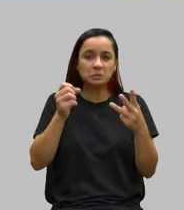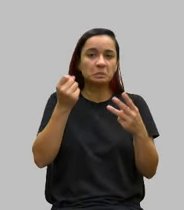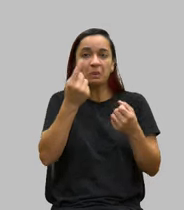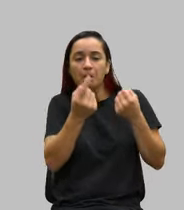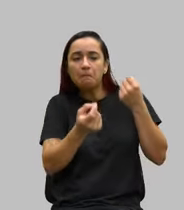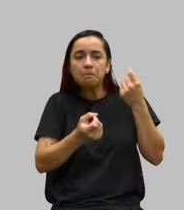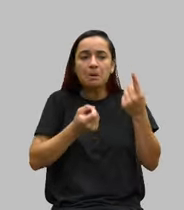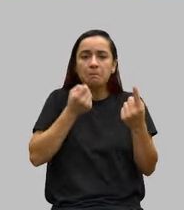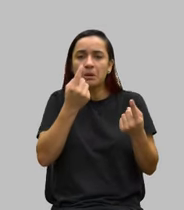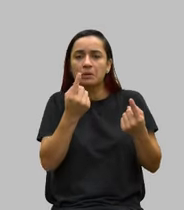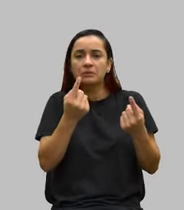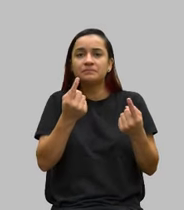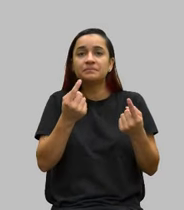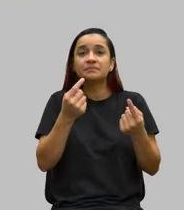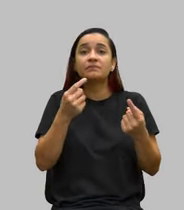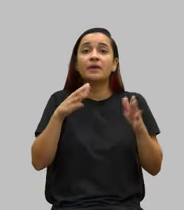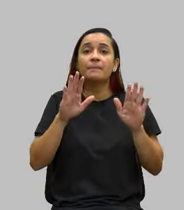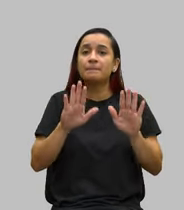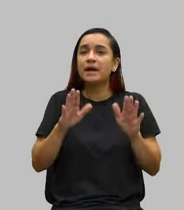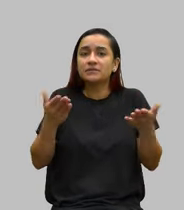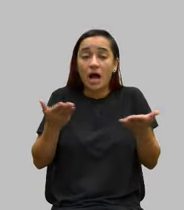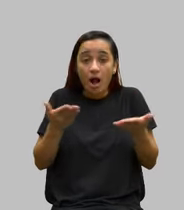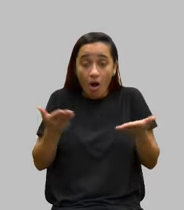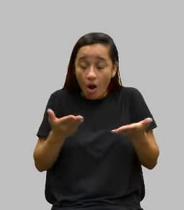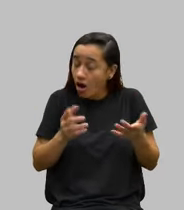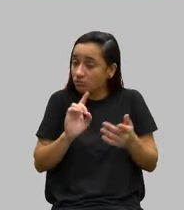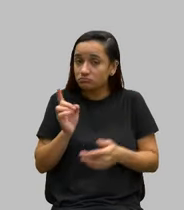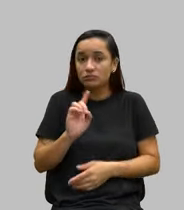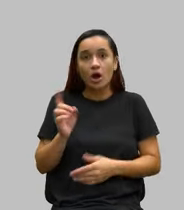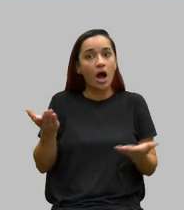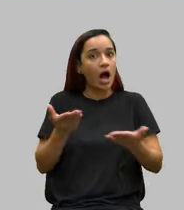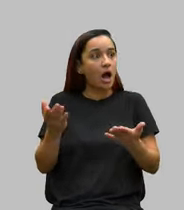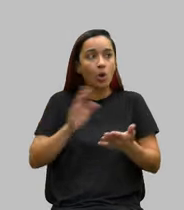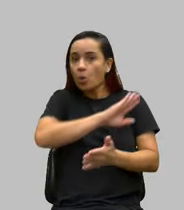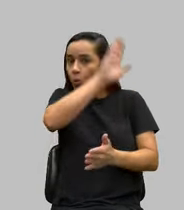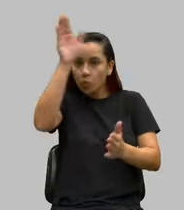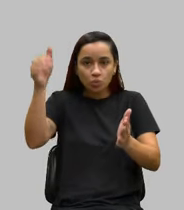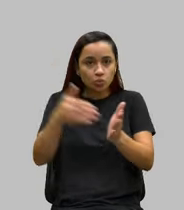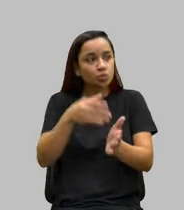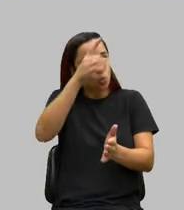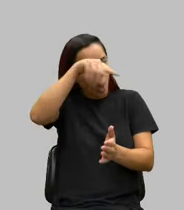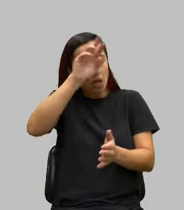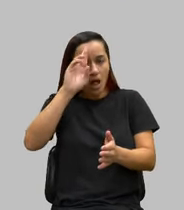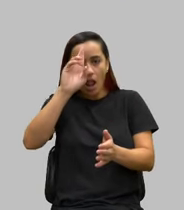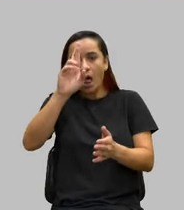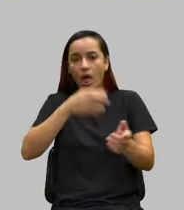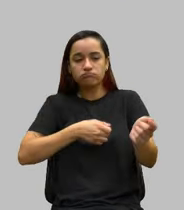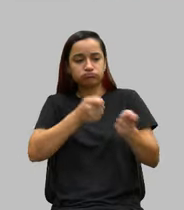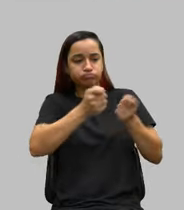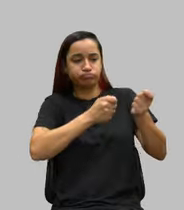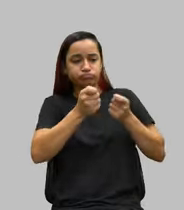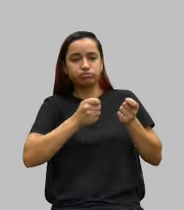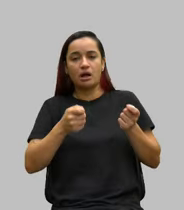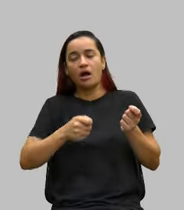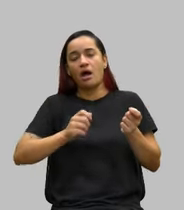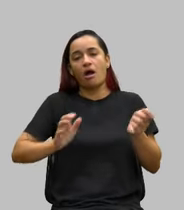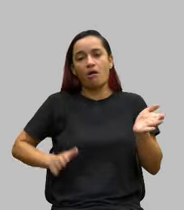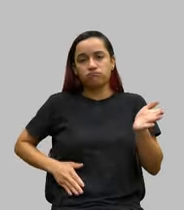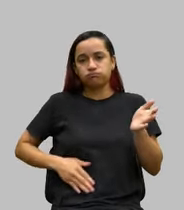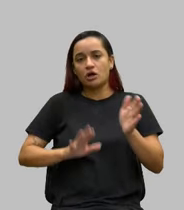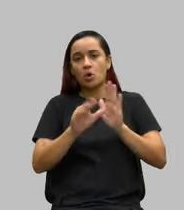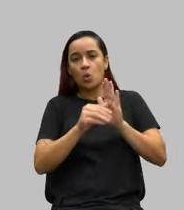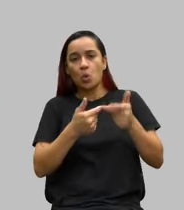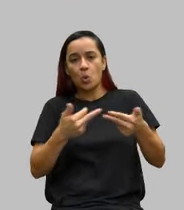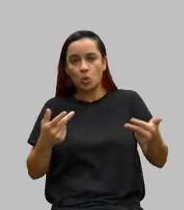uma uma uma 9 mm agora não agora eles dominaram completamente ali sim o tráfico de droga sim Senor Desculpa aí